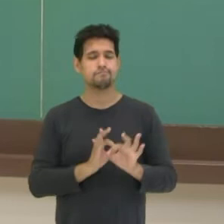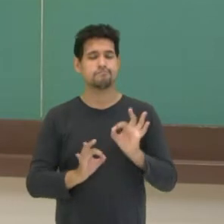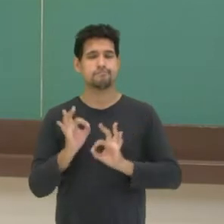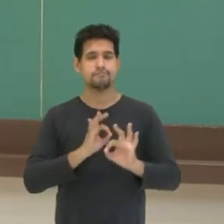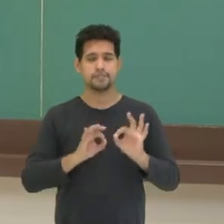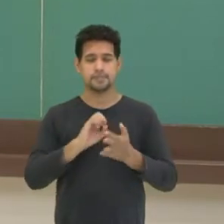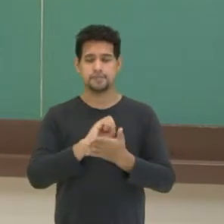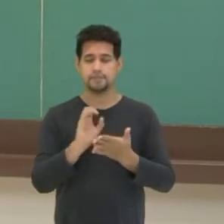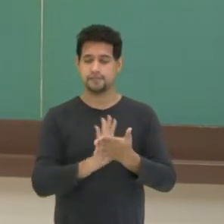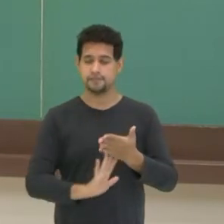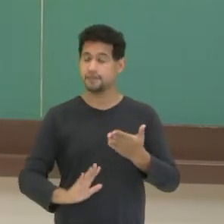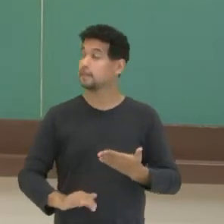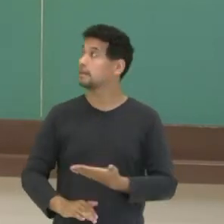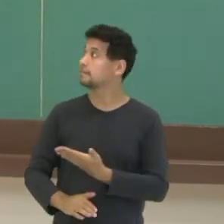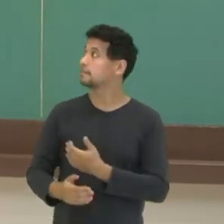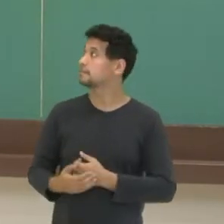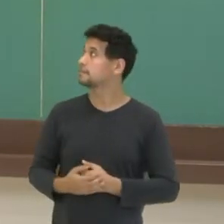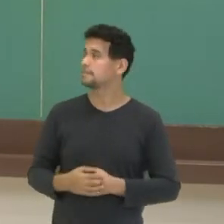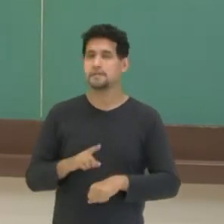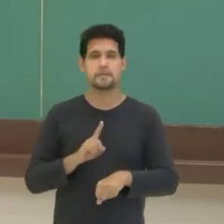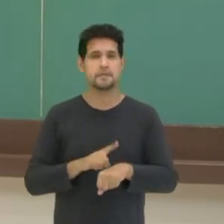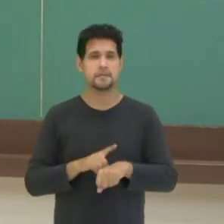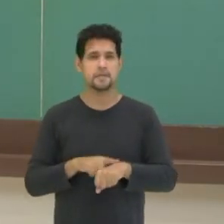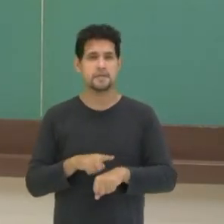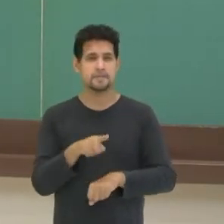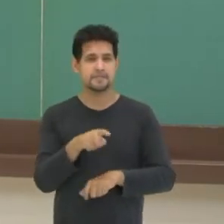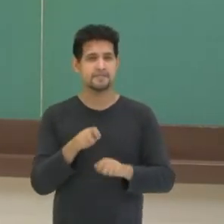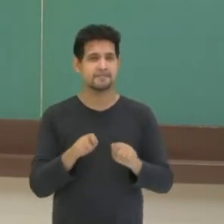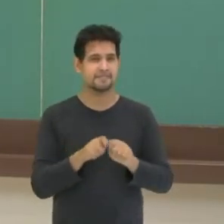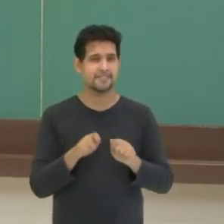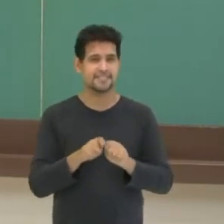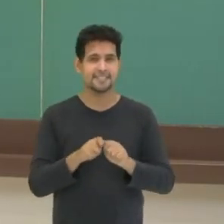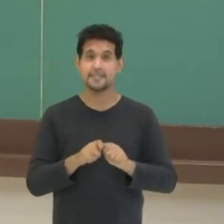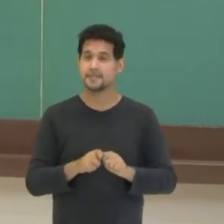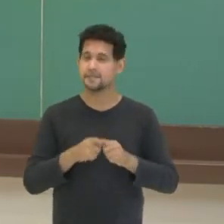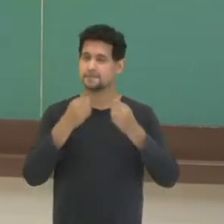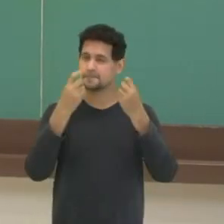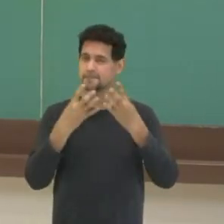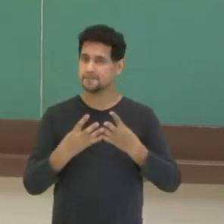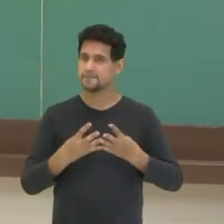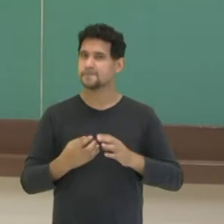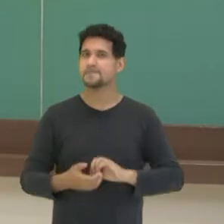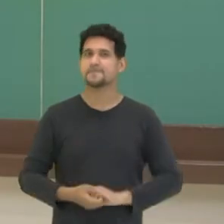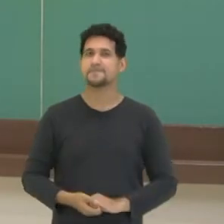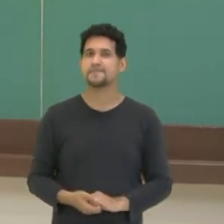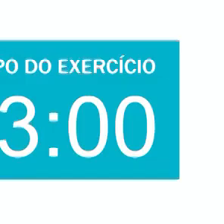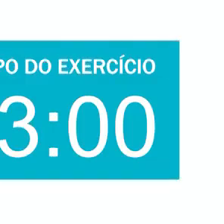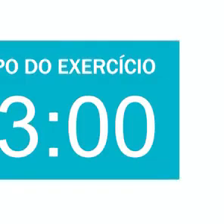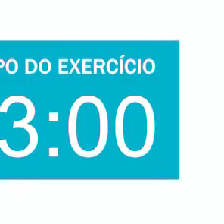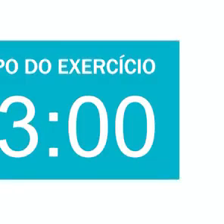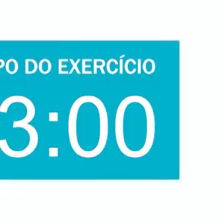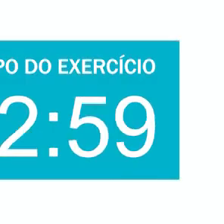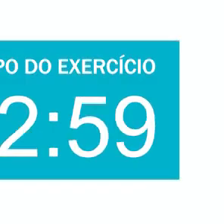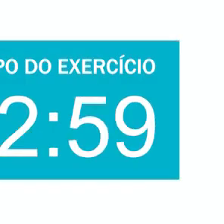esta atividade aqui. Olha, tempo para você minerar o conhecimento.